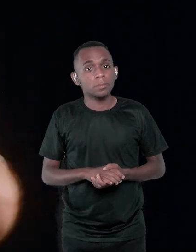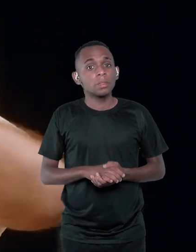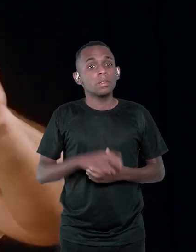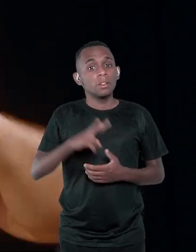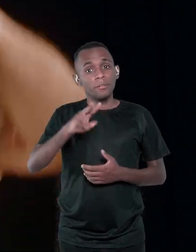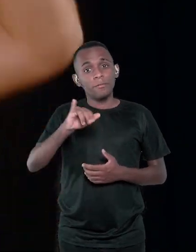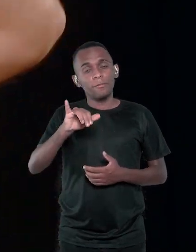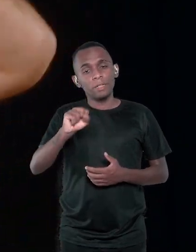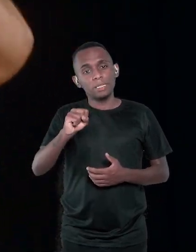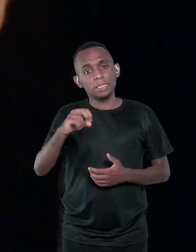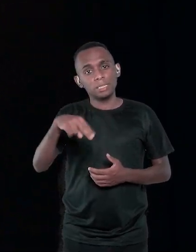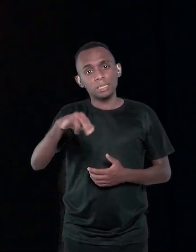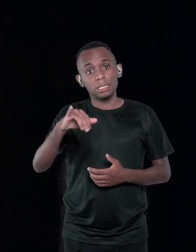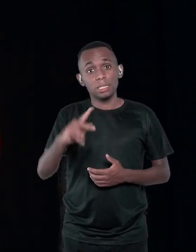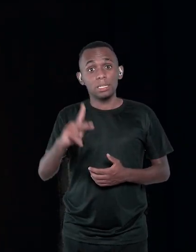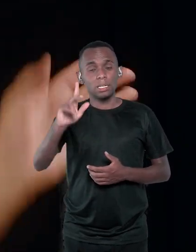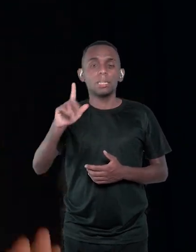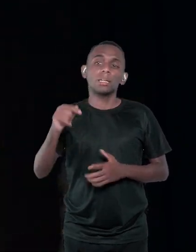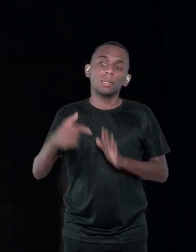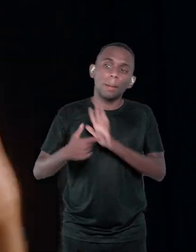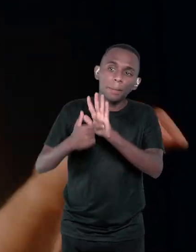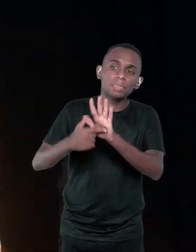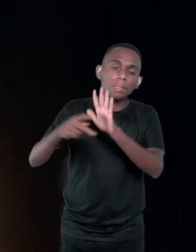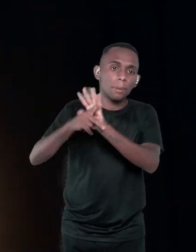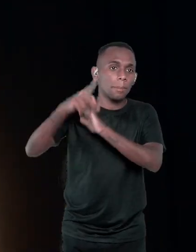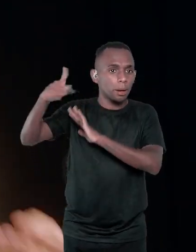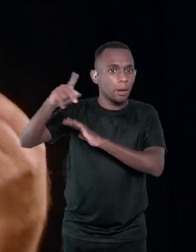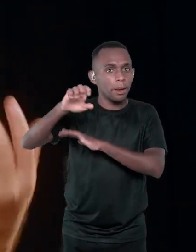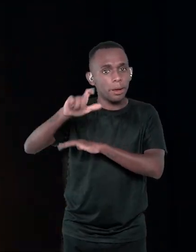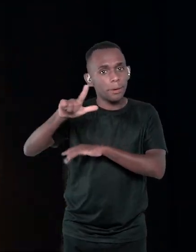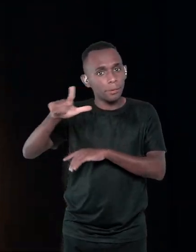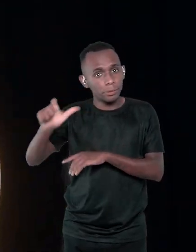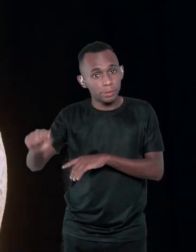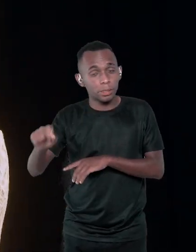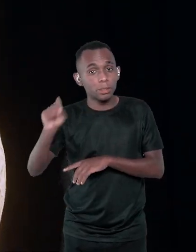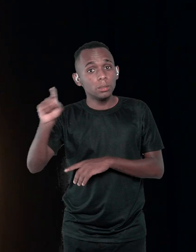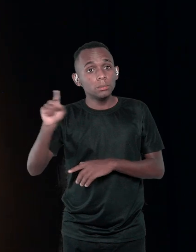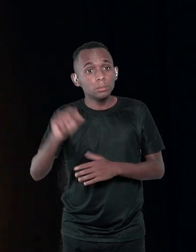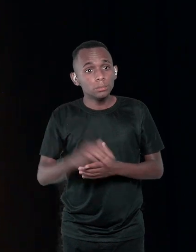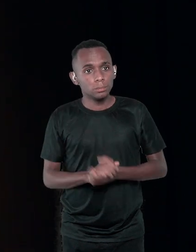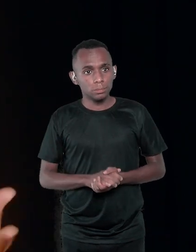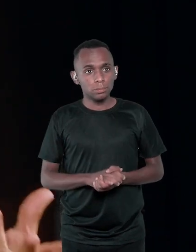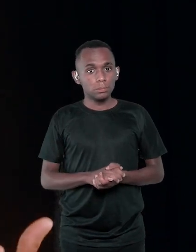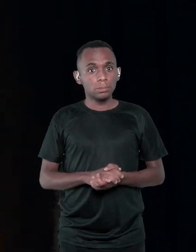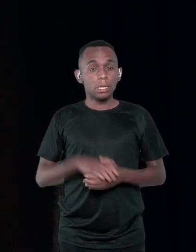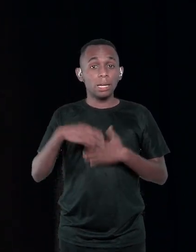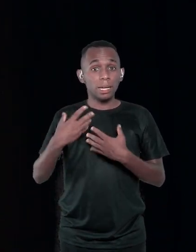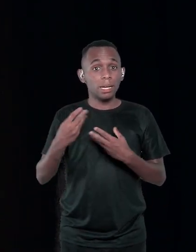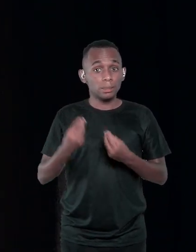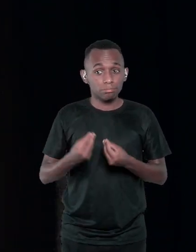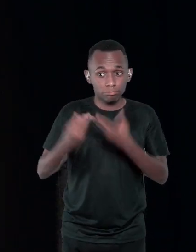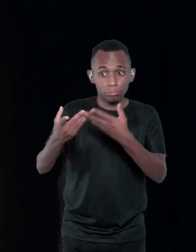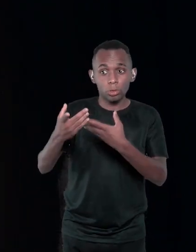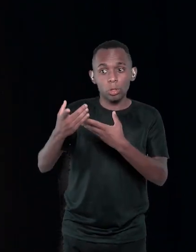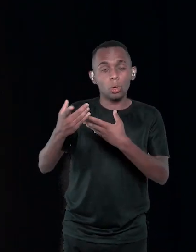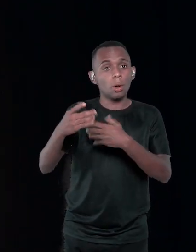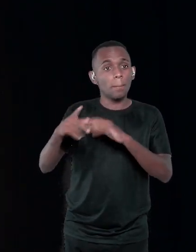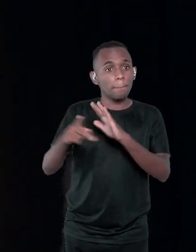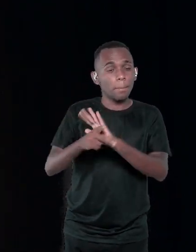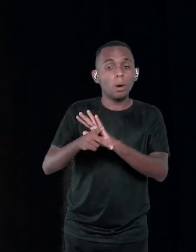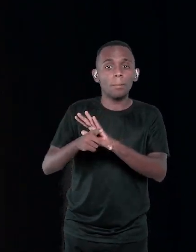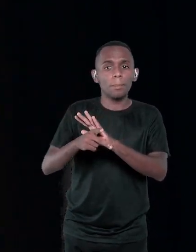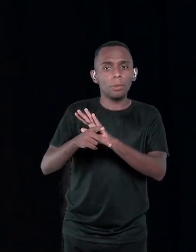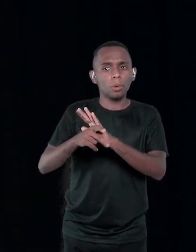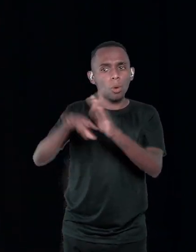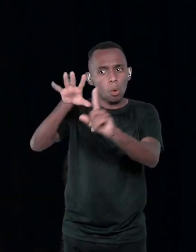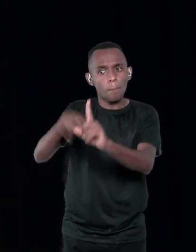porque o Wisnik, na verdade, participou lá do Cox ao Pescoço, enfim, eu estava lá e ela estava ganhando um título de doutor honoris causa.